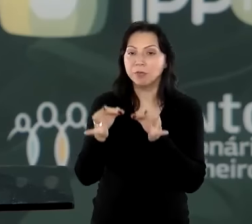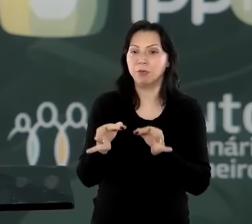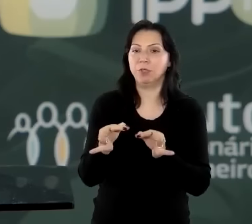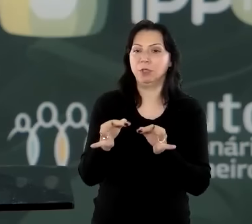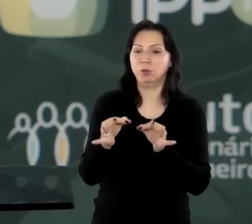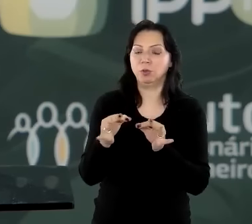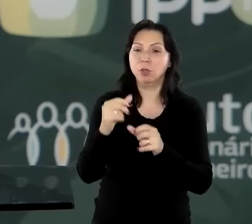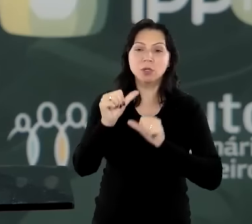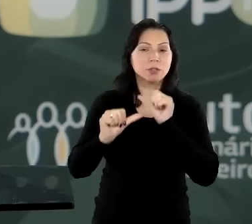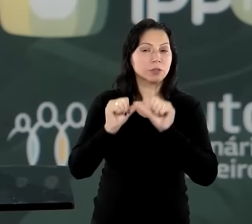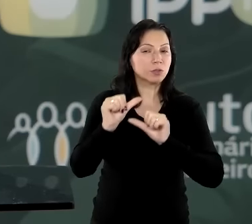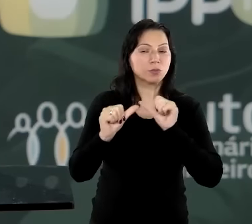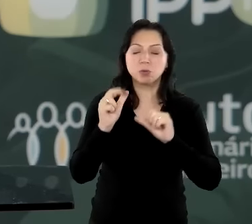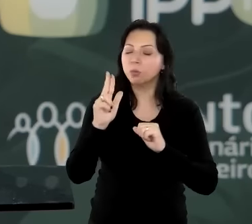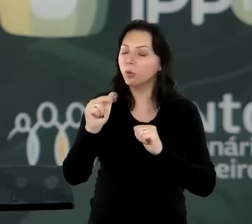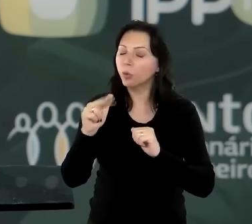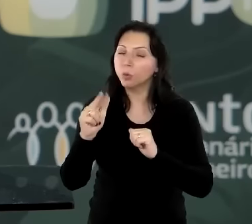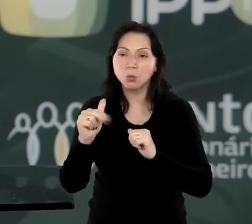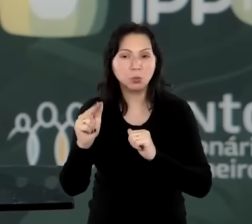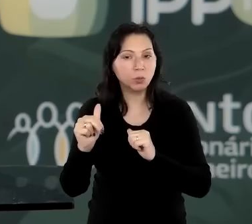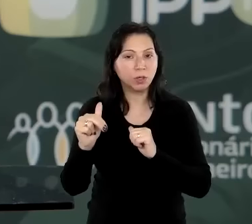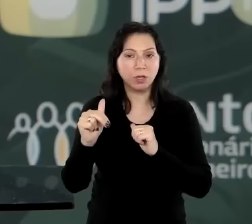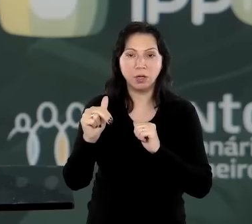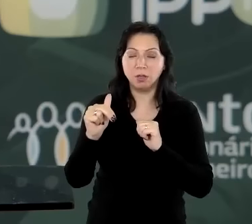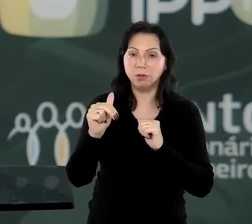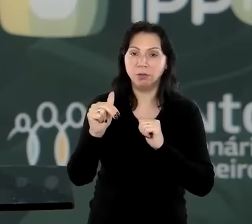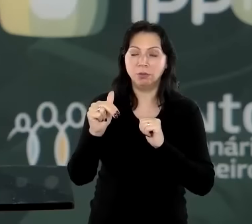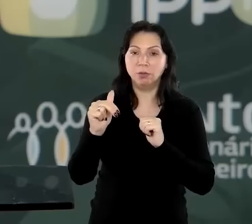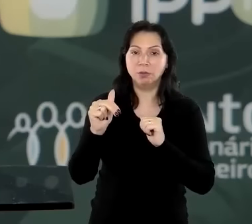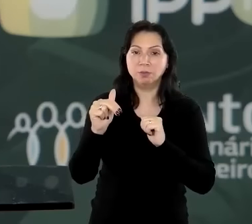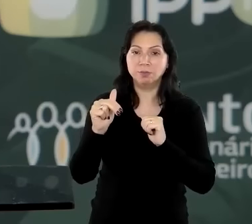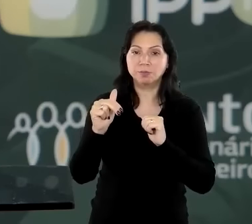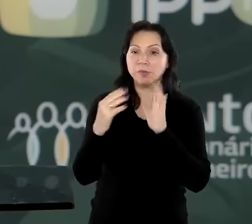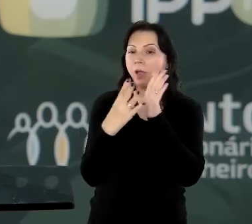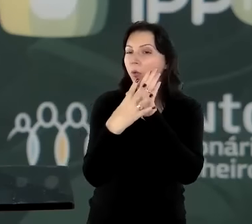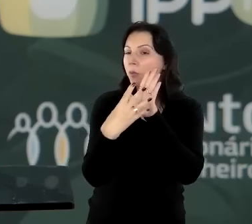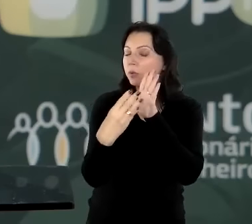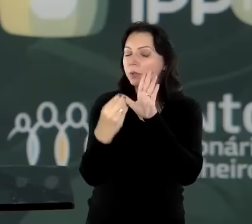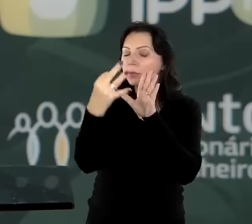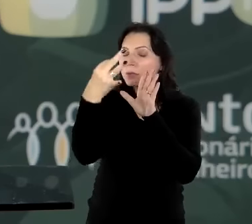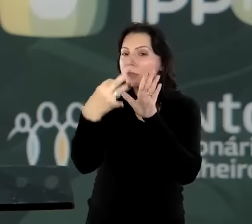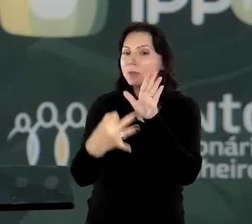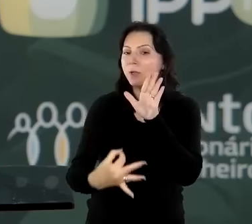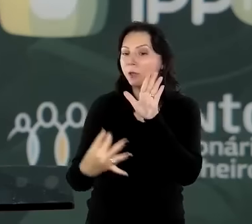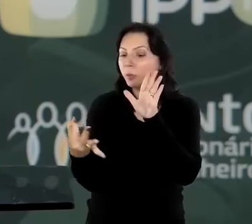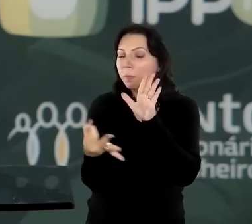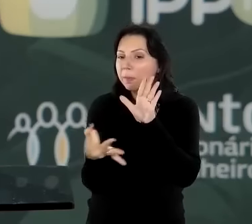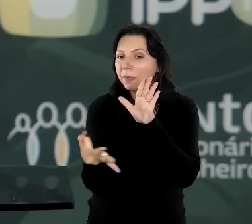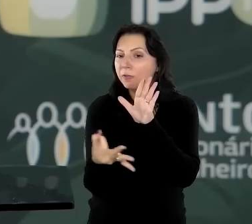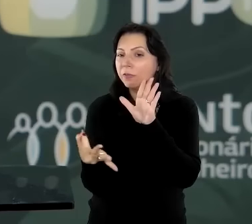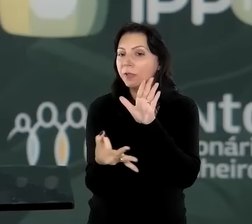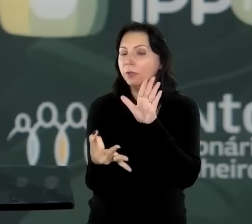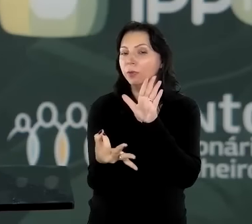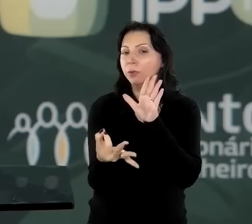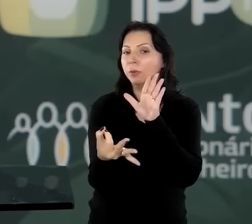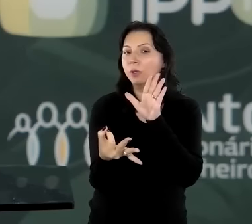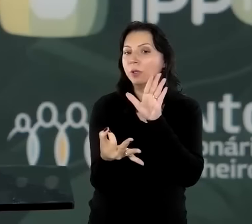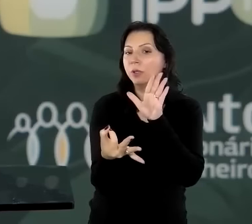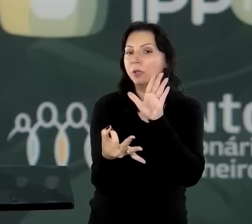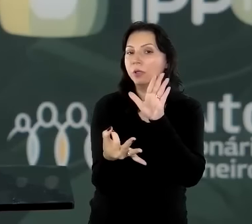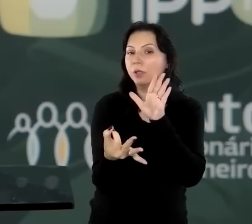nunca mudou, que nunca vai mudar, que não vai sofrer qualquer vento de doutrina, que vai sofrer qualquer pressão ou